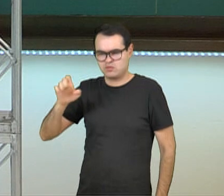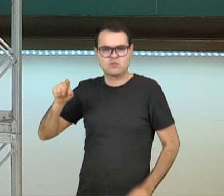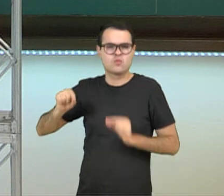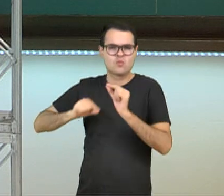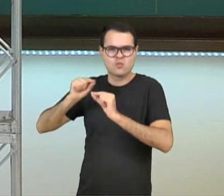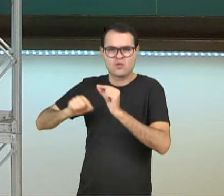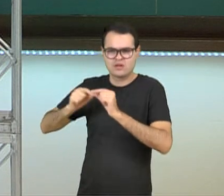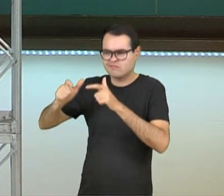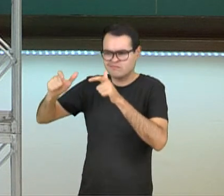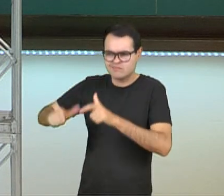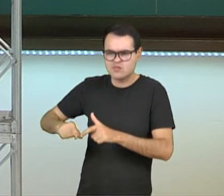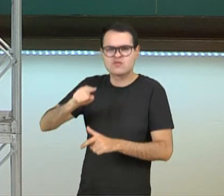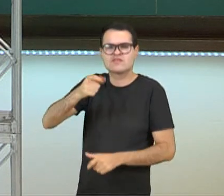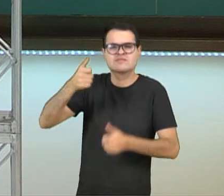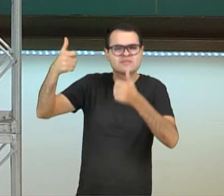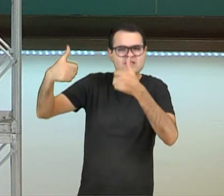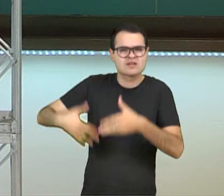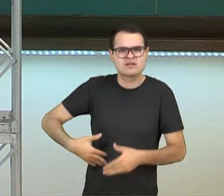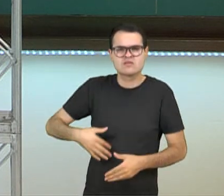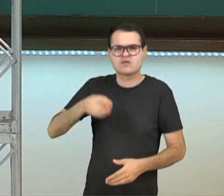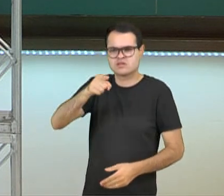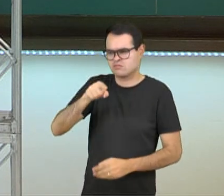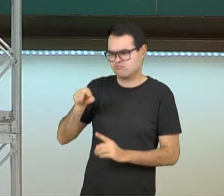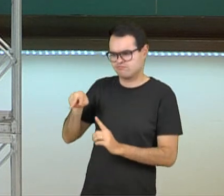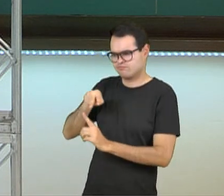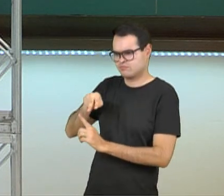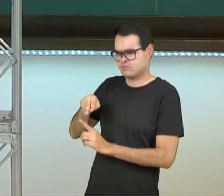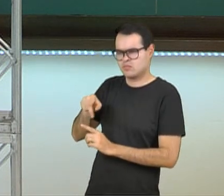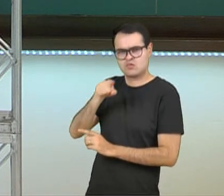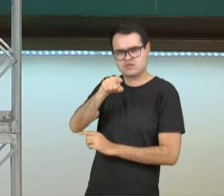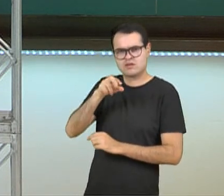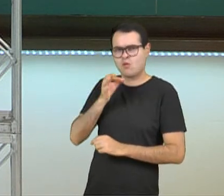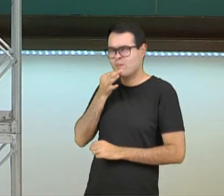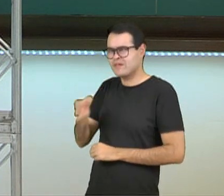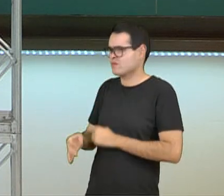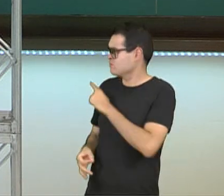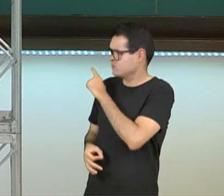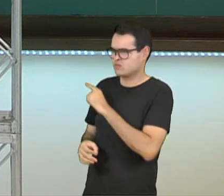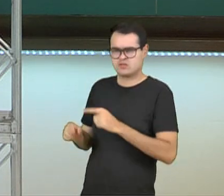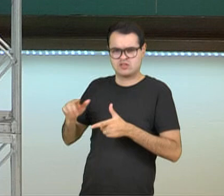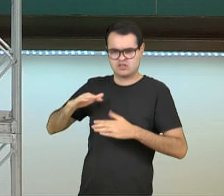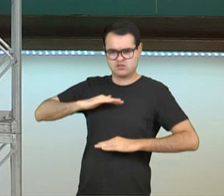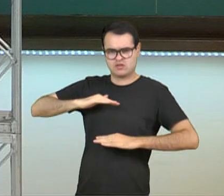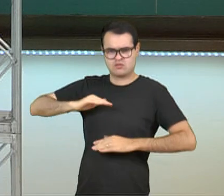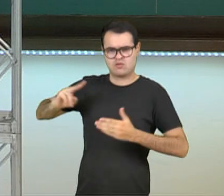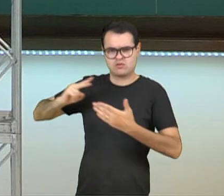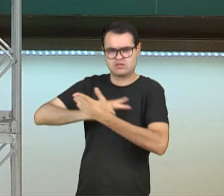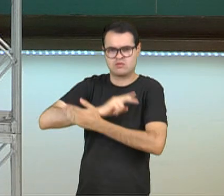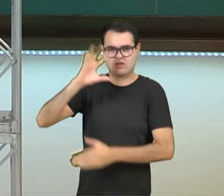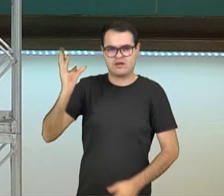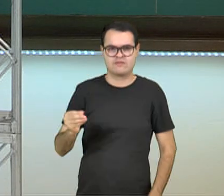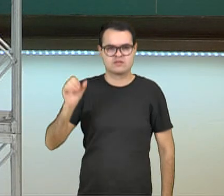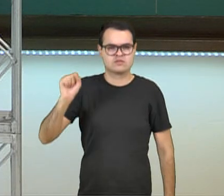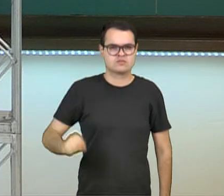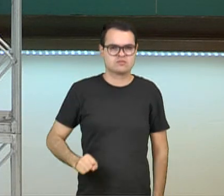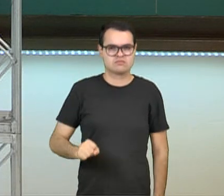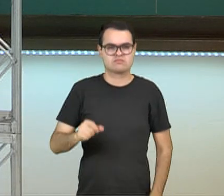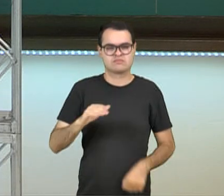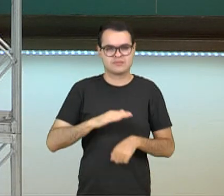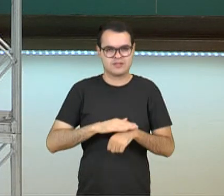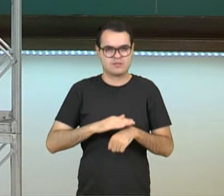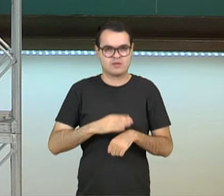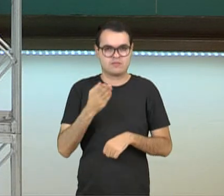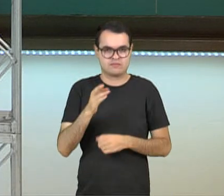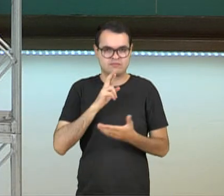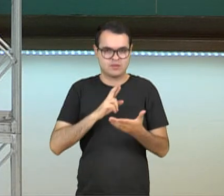tem a dizer sobre isso? Qual o seu posicionamento quanto a essa situação do que aconteceu ali na África do Sul? Você terá um tempinho